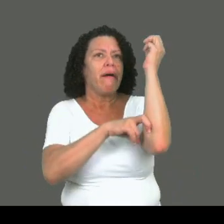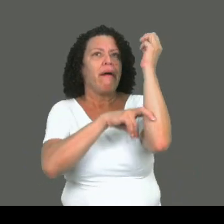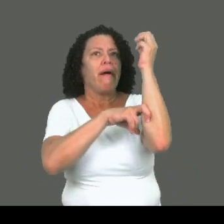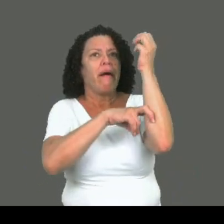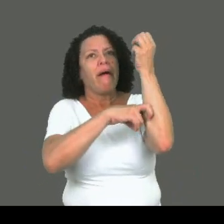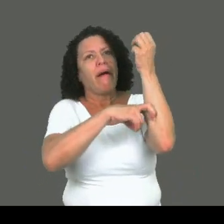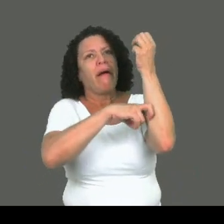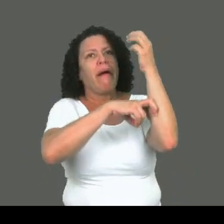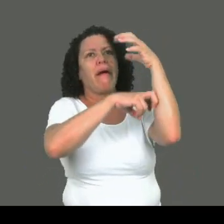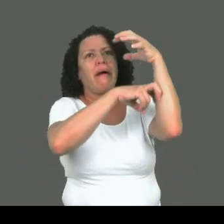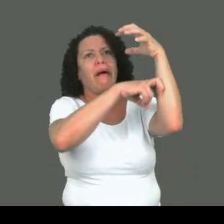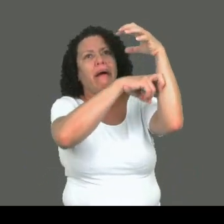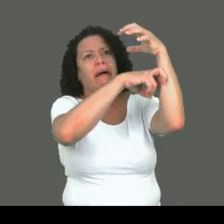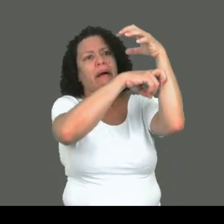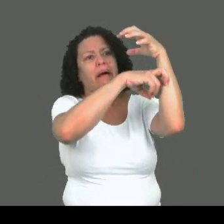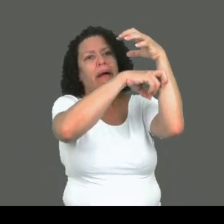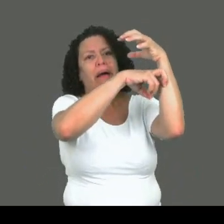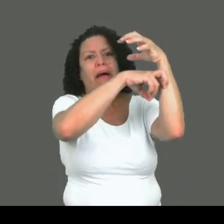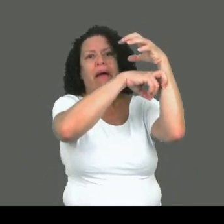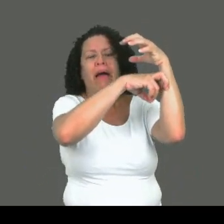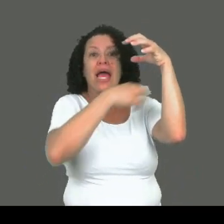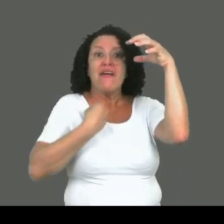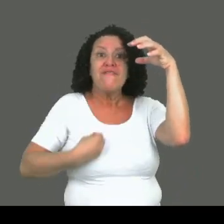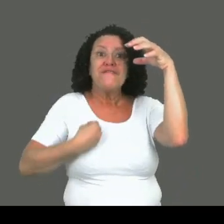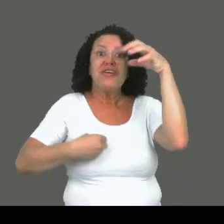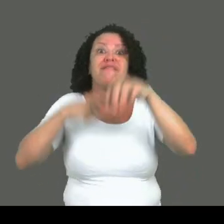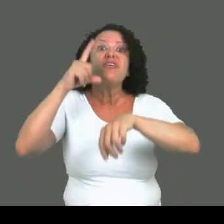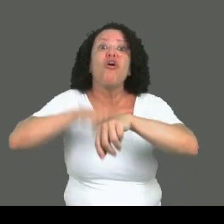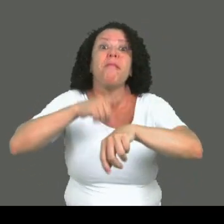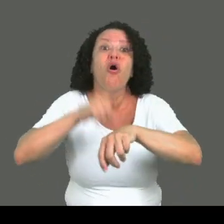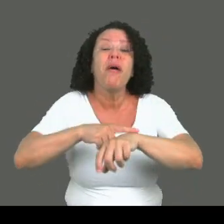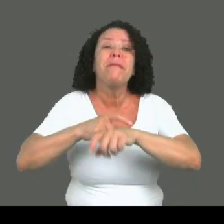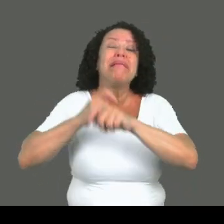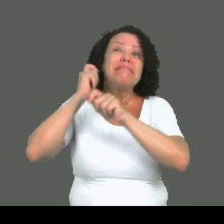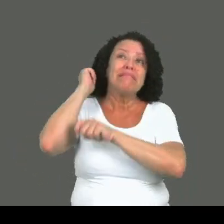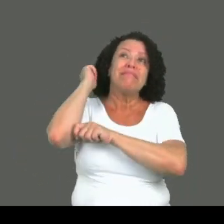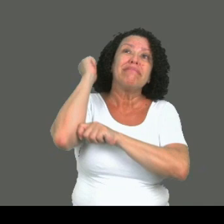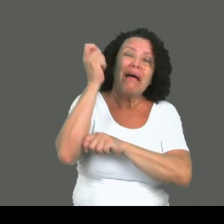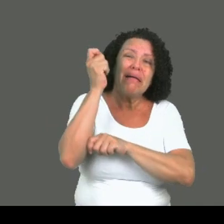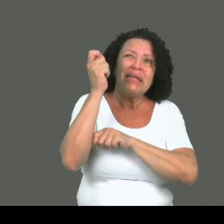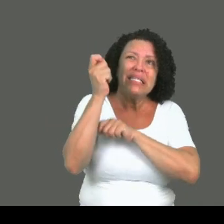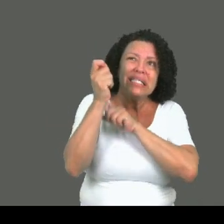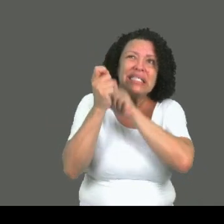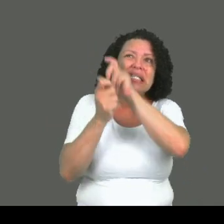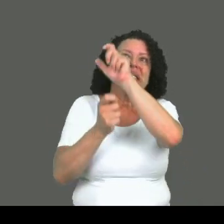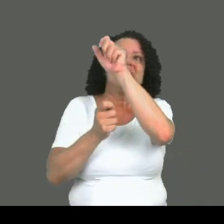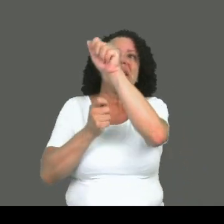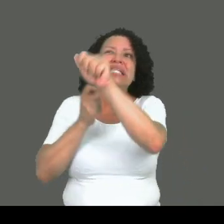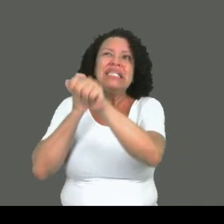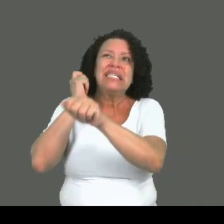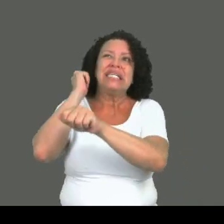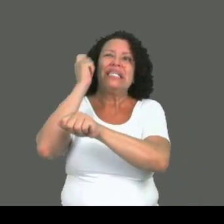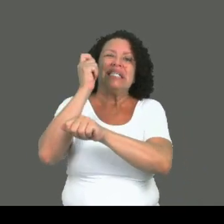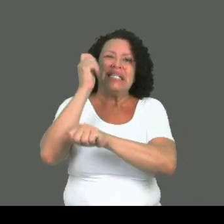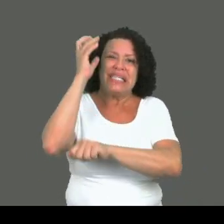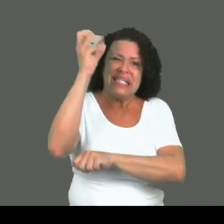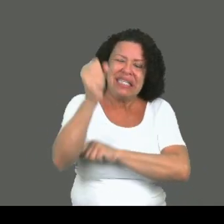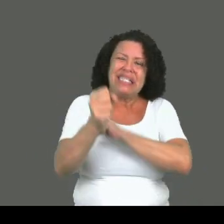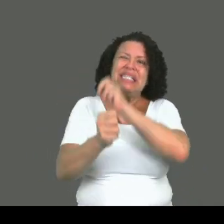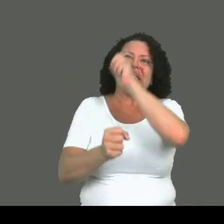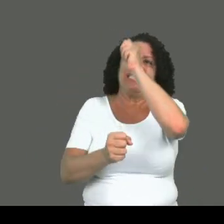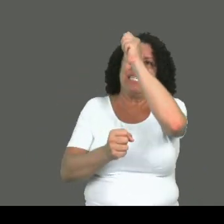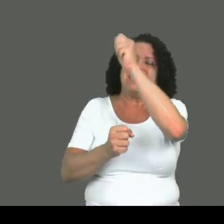montanha. Ele precisa vivenciar o momento, mesmo sabendo que durante esse percurso ele vai